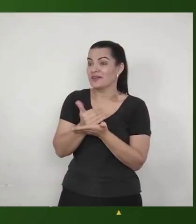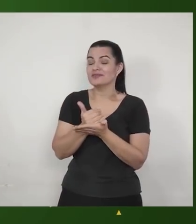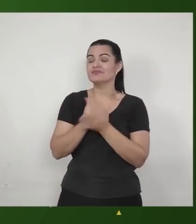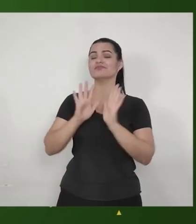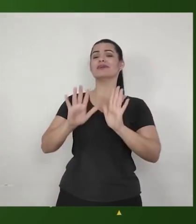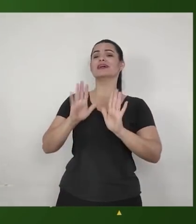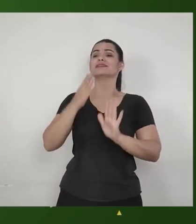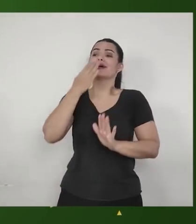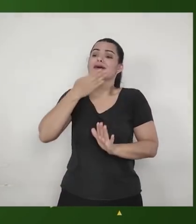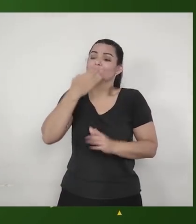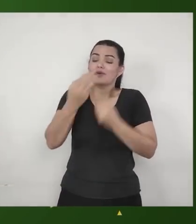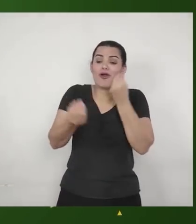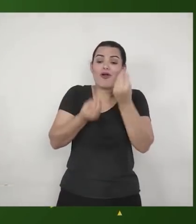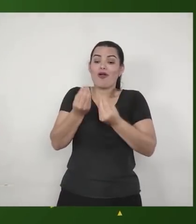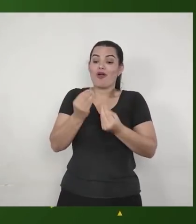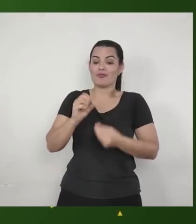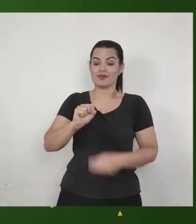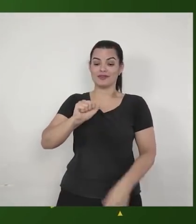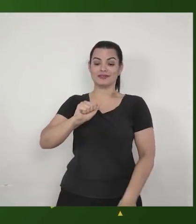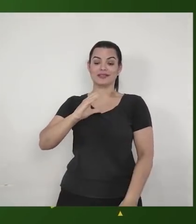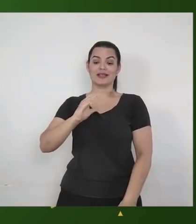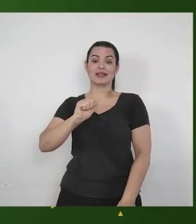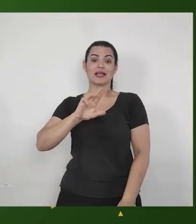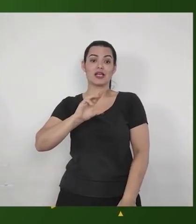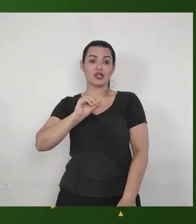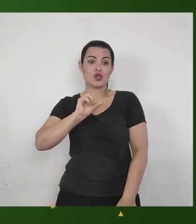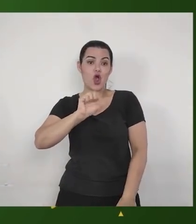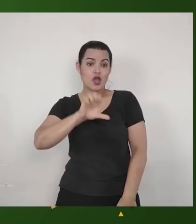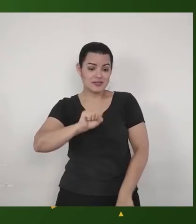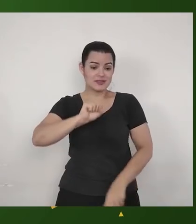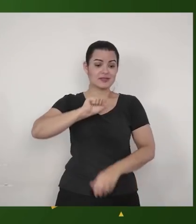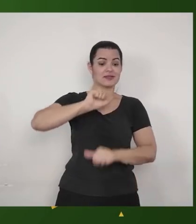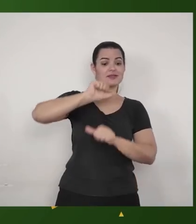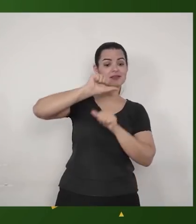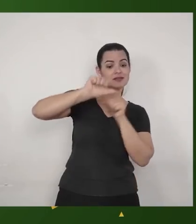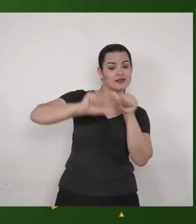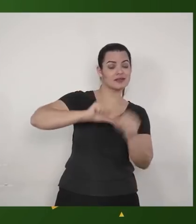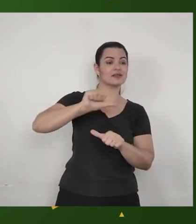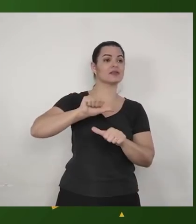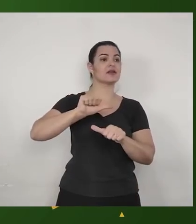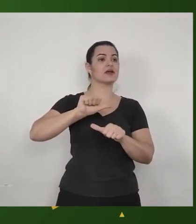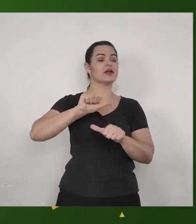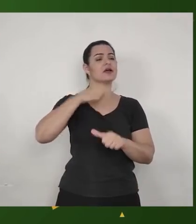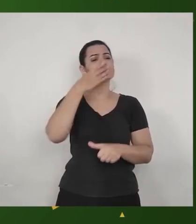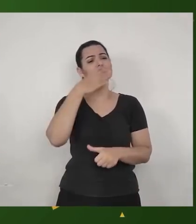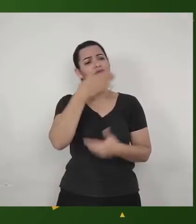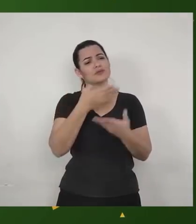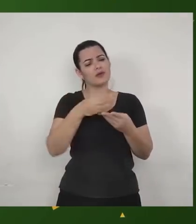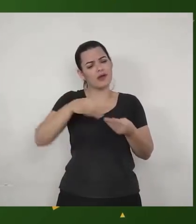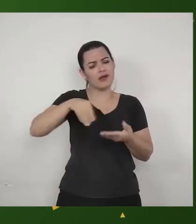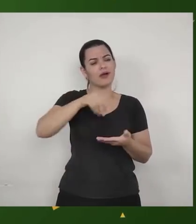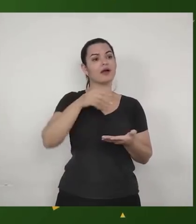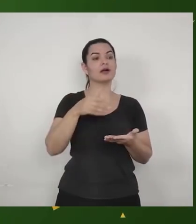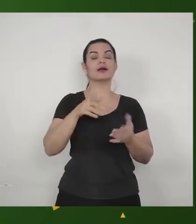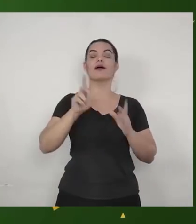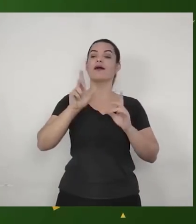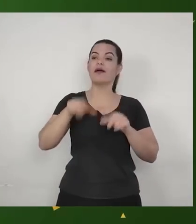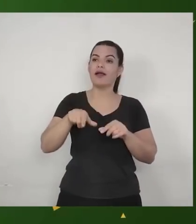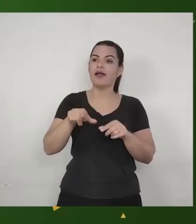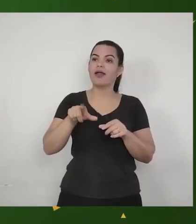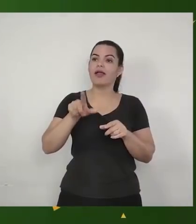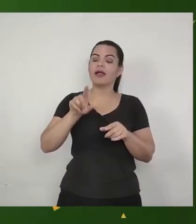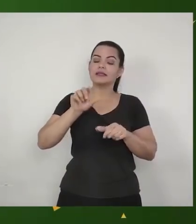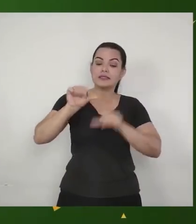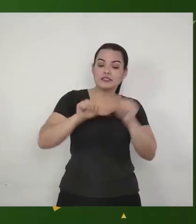açúcar? Como é que a sacarose virou açúcar do bolo que eu vou comer? A sacarose fica em forma de